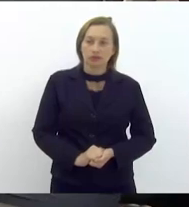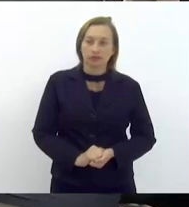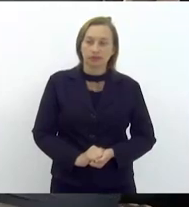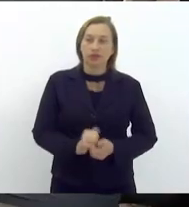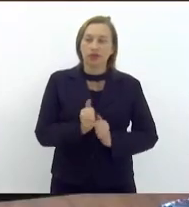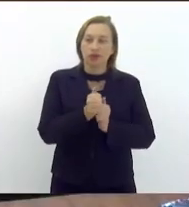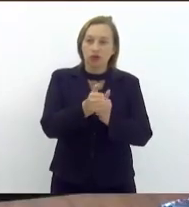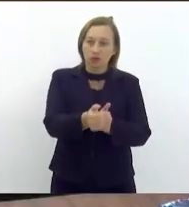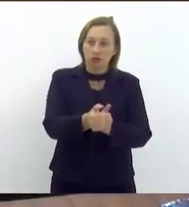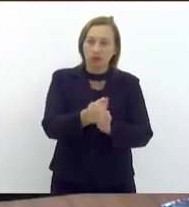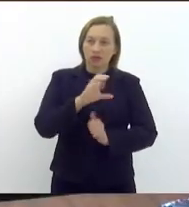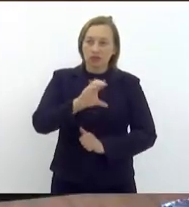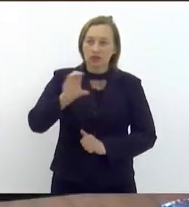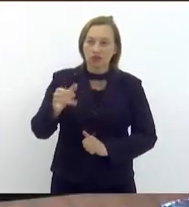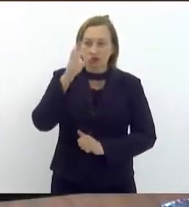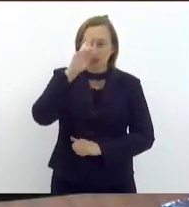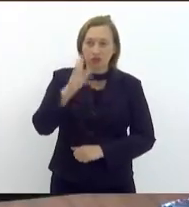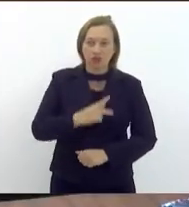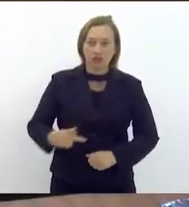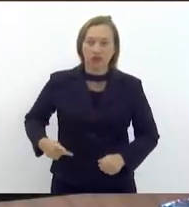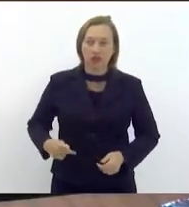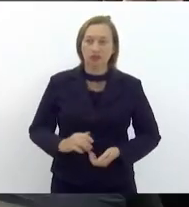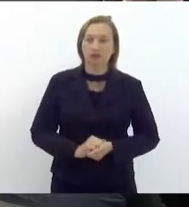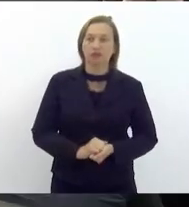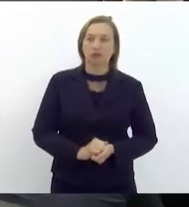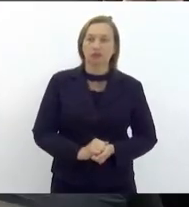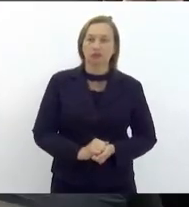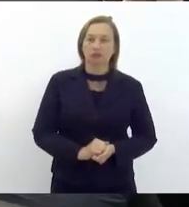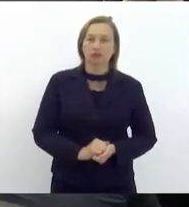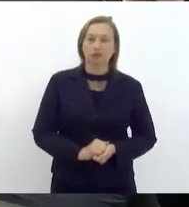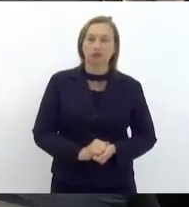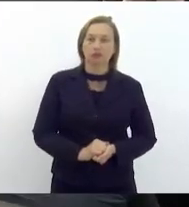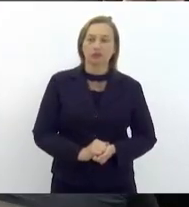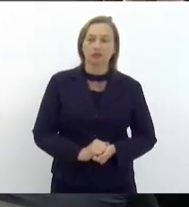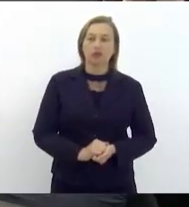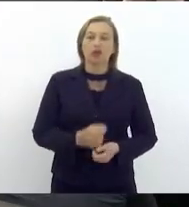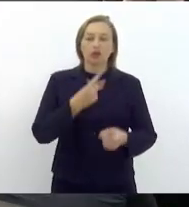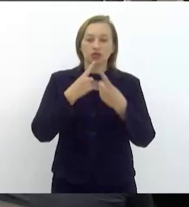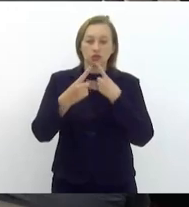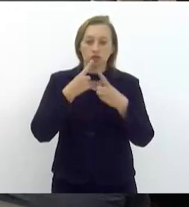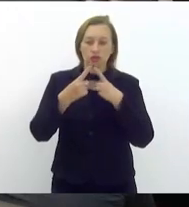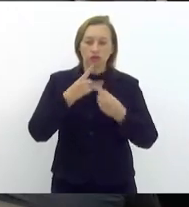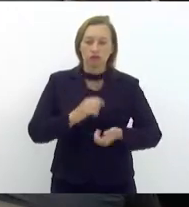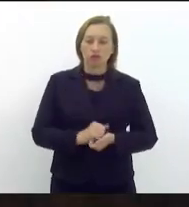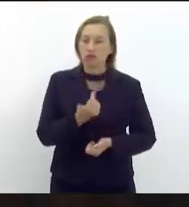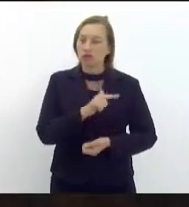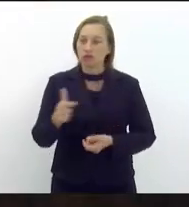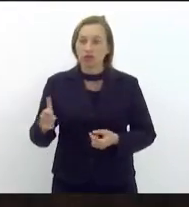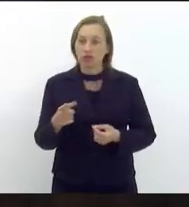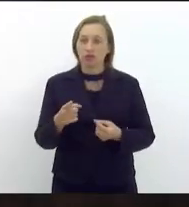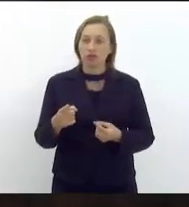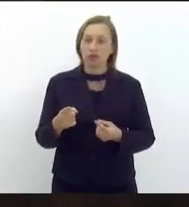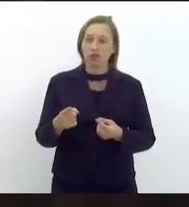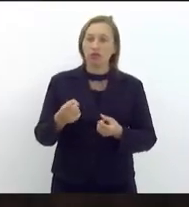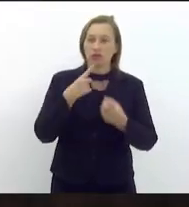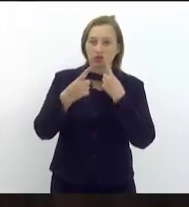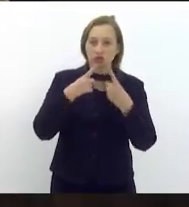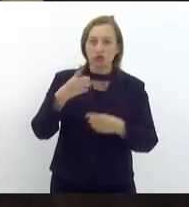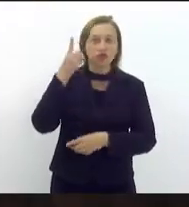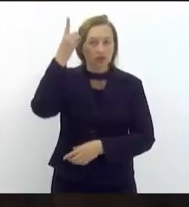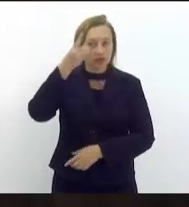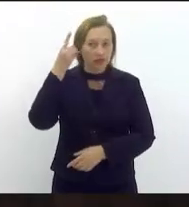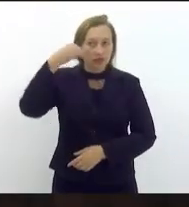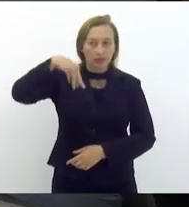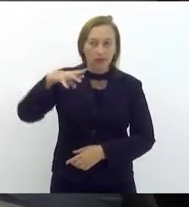acompanha Aparecida da ccj presidente com os pareceres emitidos em discussão não havendo quem Kennedy para discutir deputada